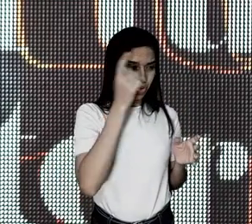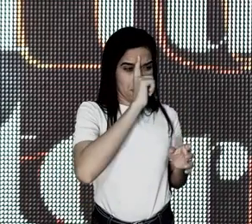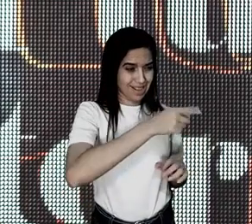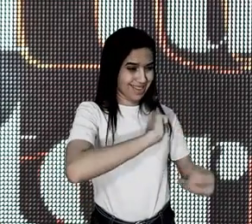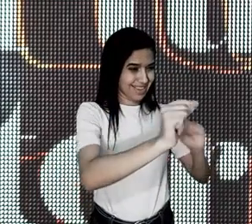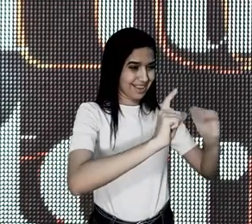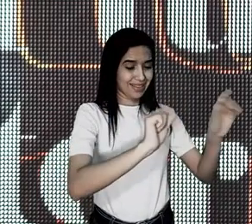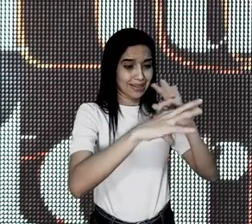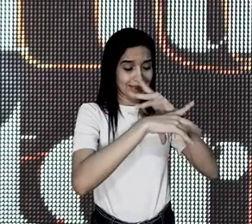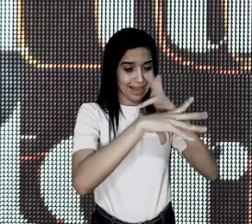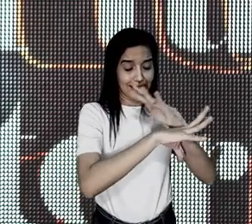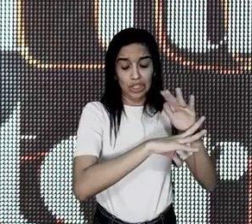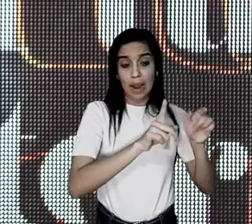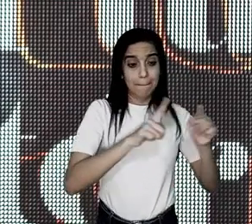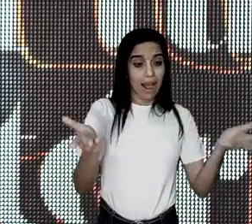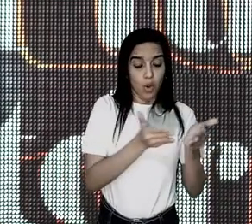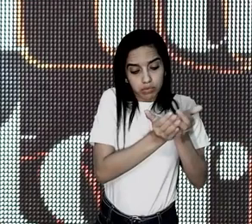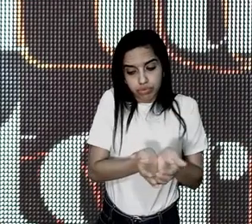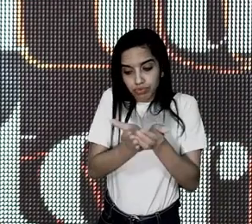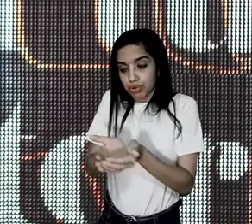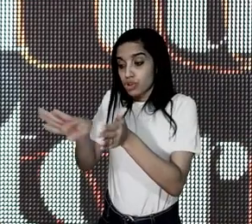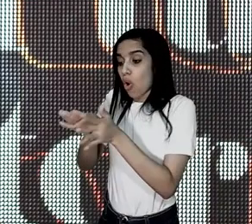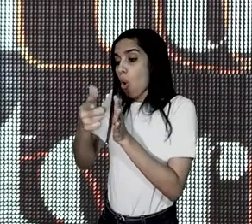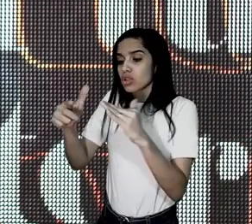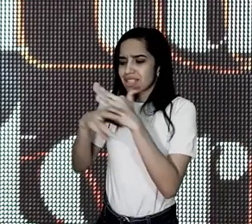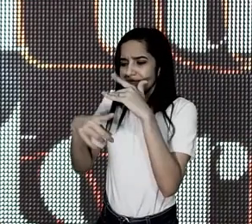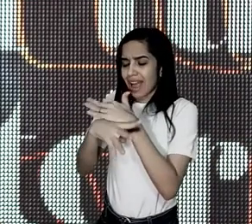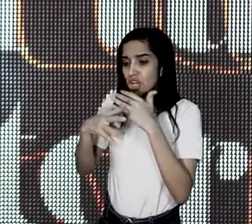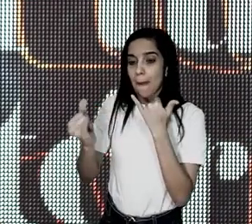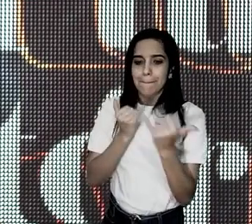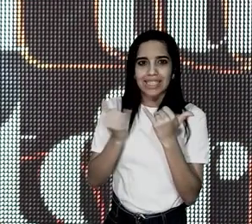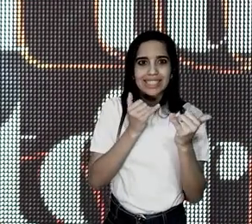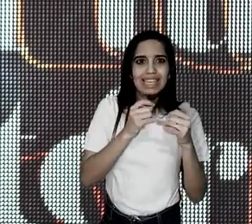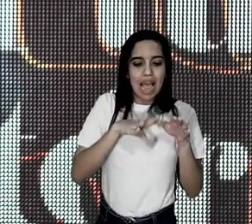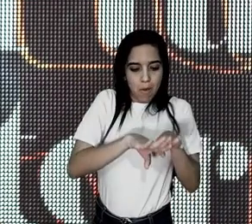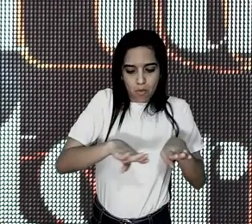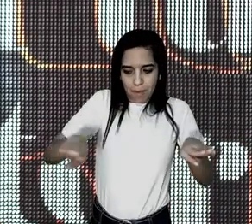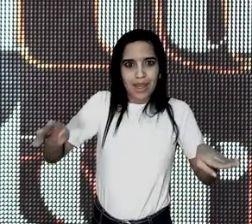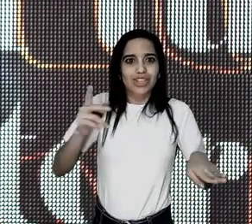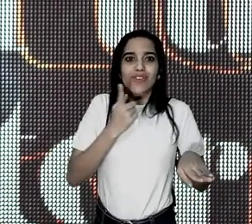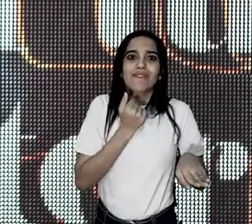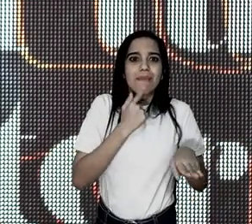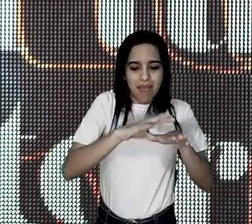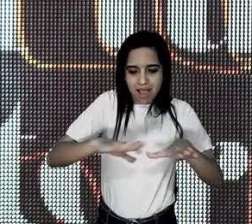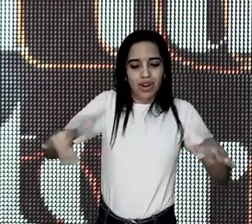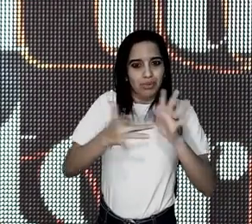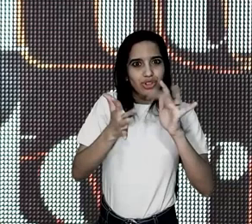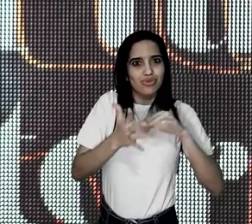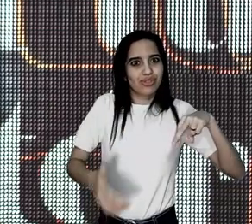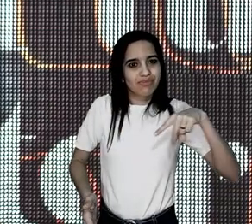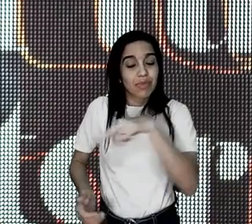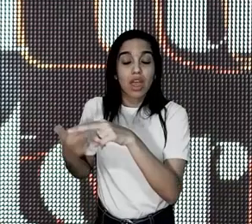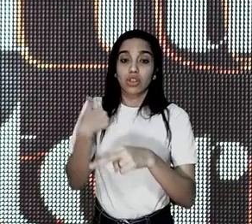ele chega na região onde é colocado um tapete vermelho, e Jairo, um dos principais da sinagoga, que a gente sabia que haviam fariseus